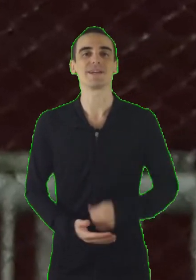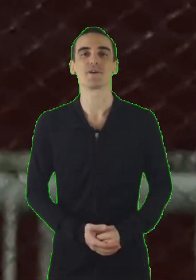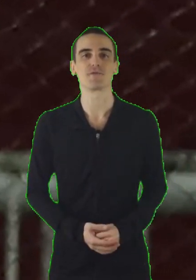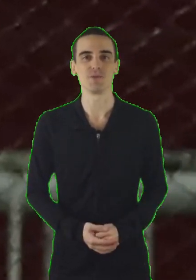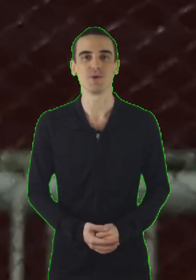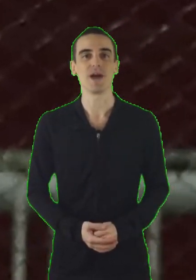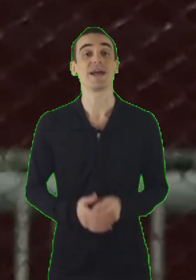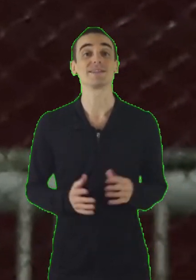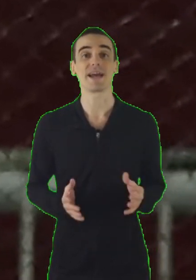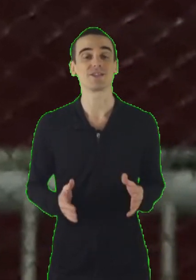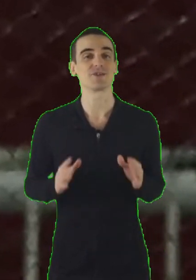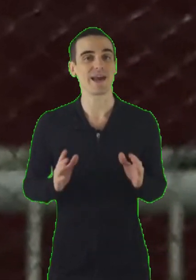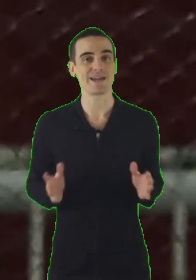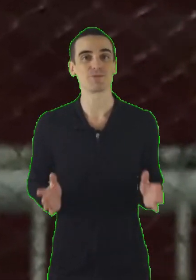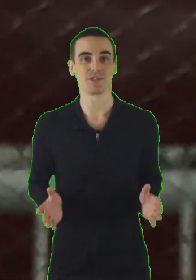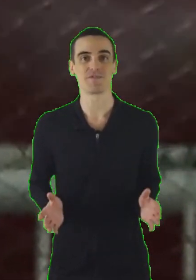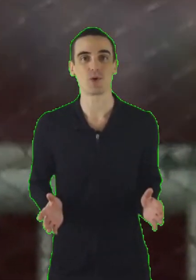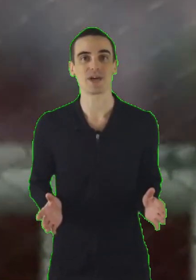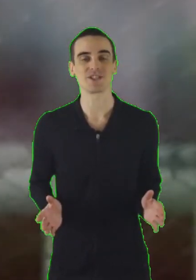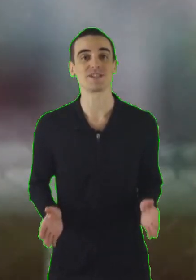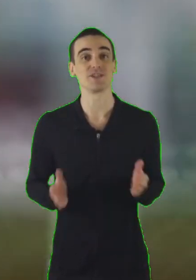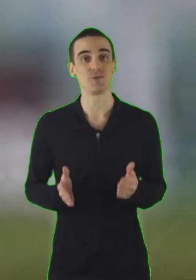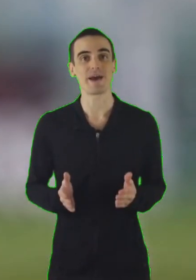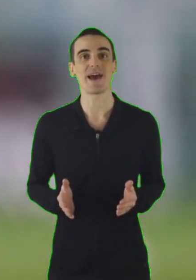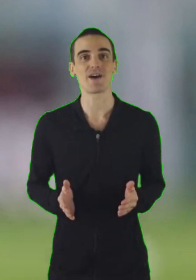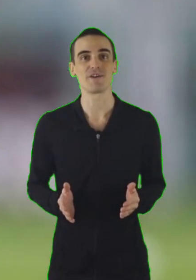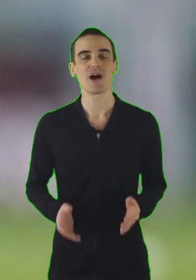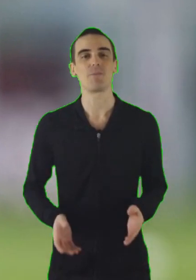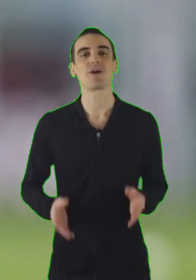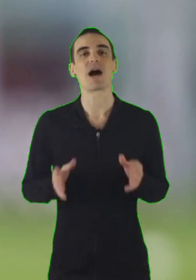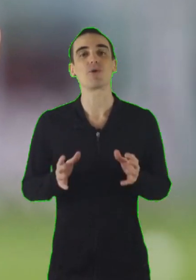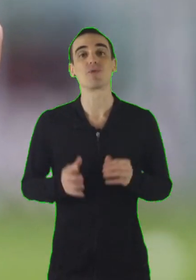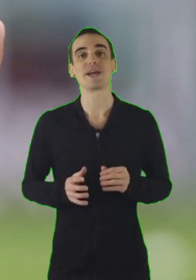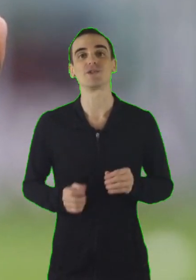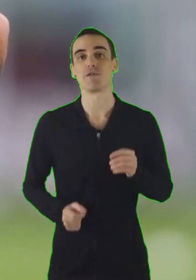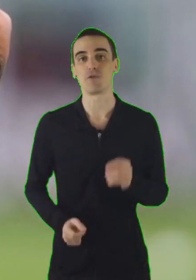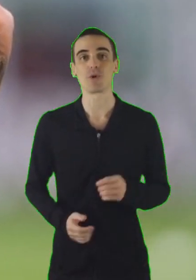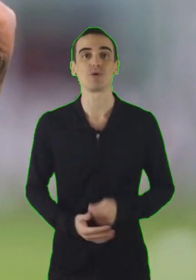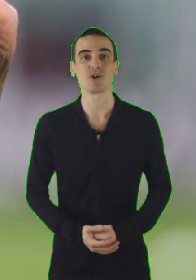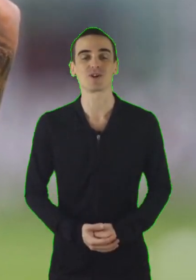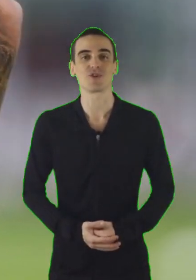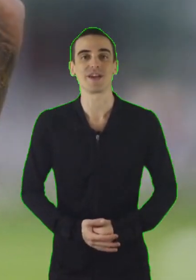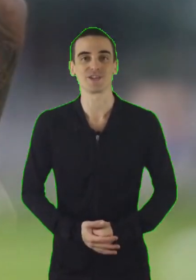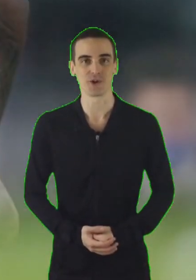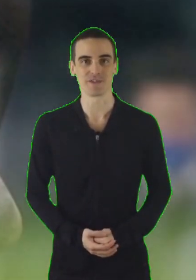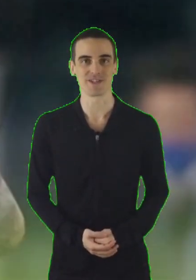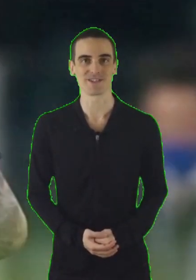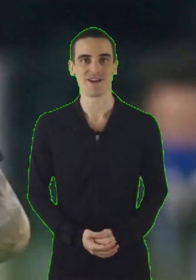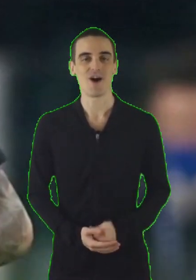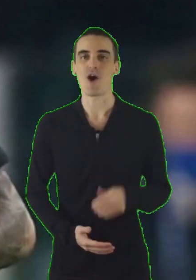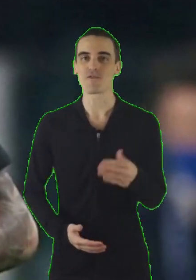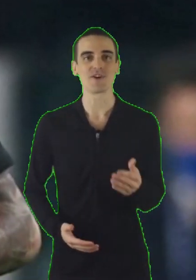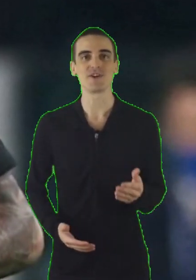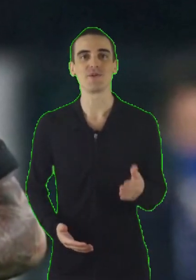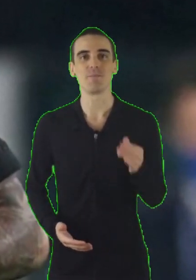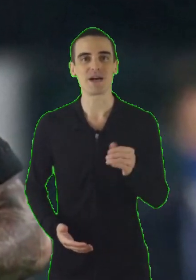nome ventilado no futebol brasileiro. O jogador, de apenas 20 anos, vive sua segunda temporada como jogador da Juventus, mas nunca